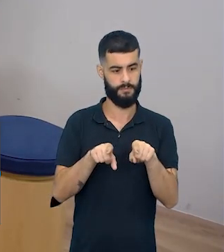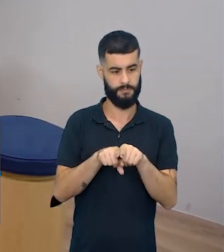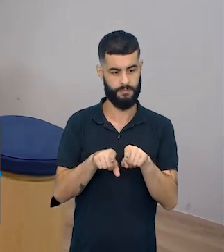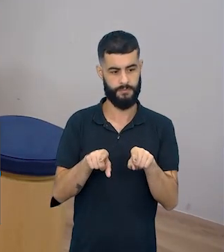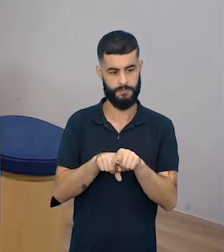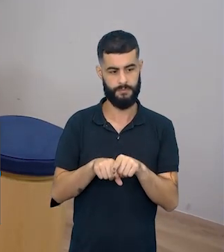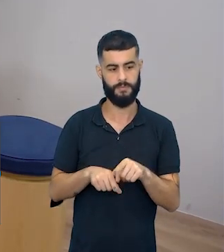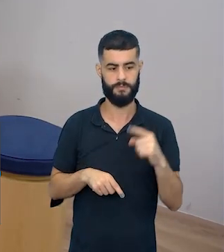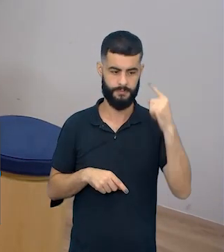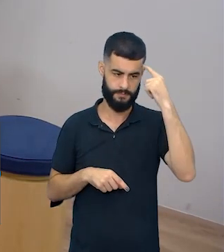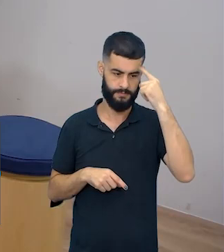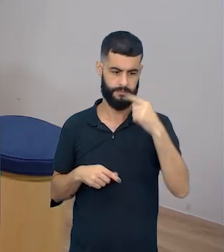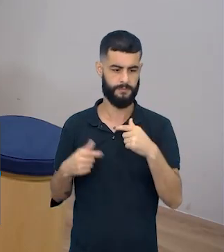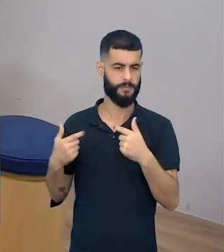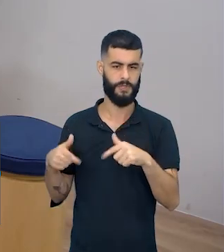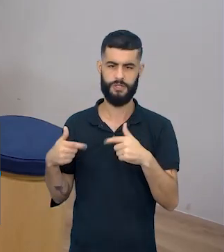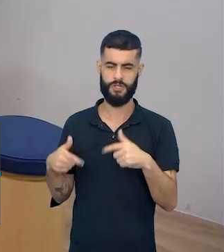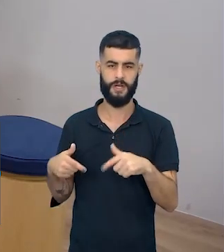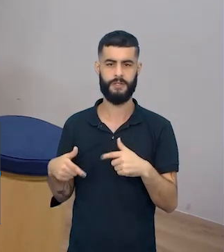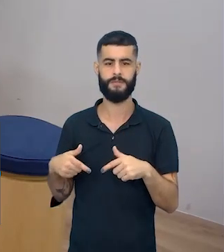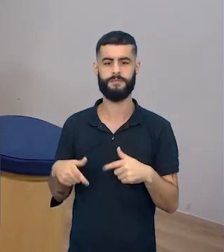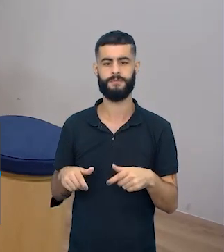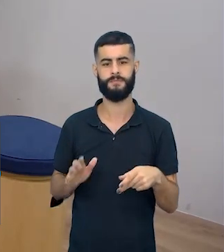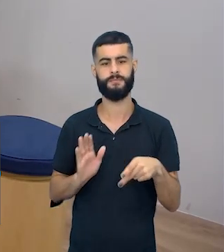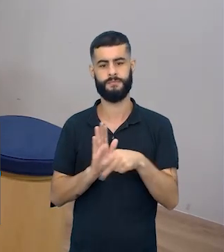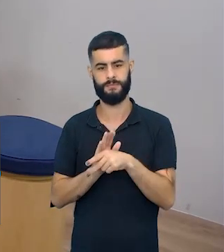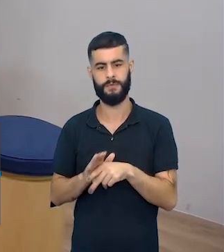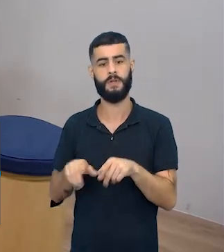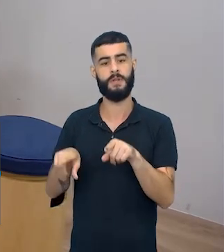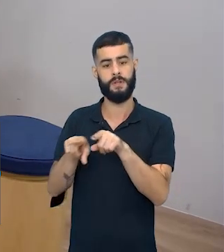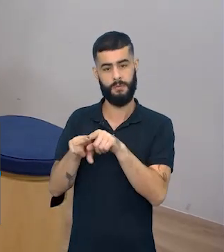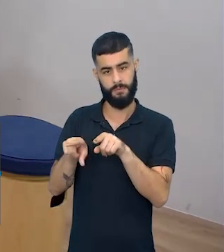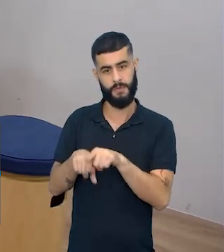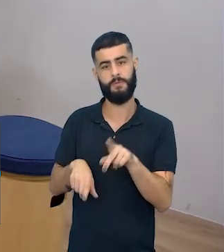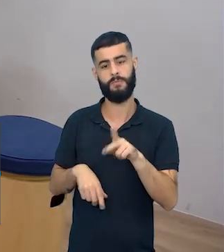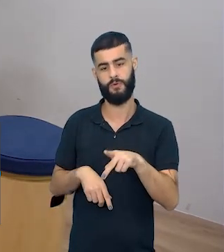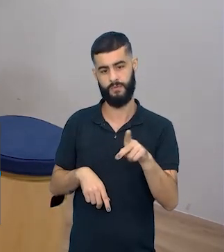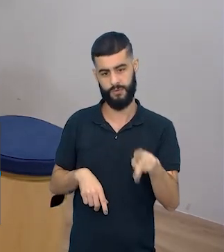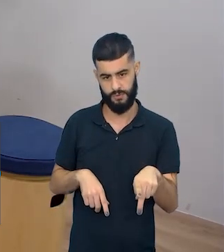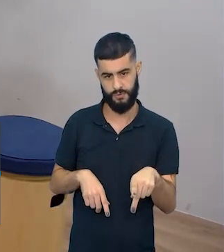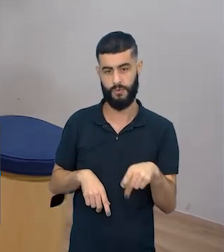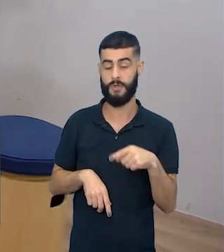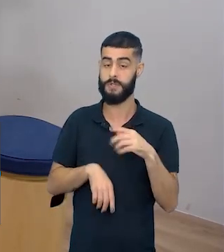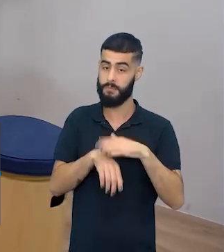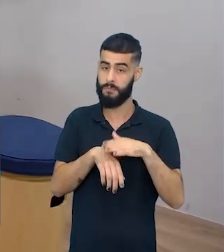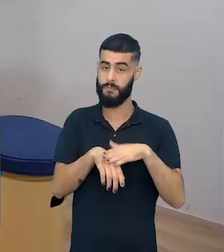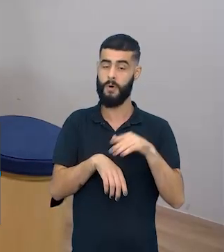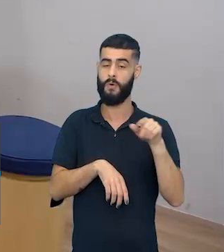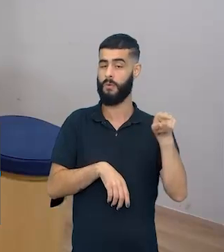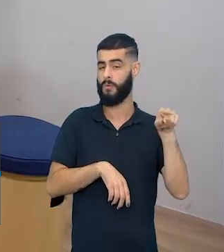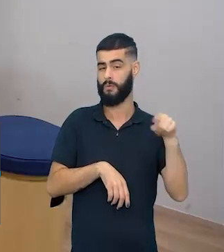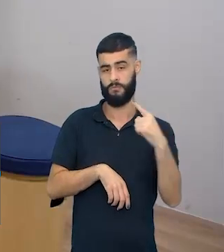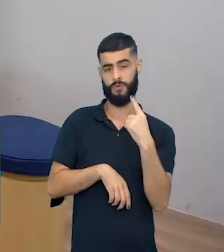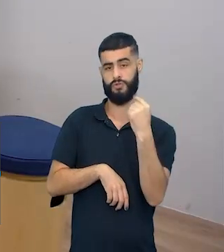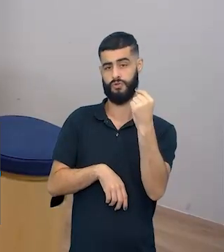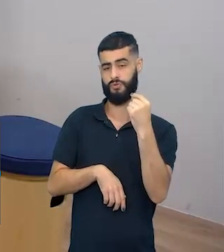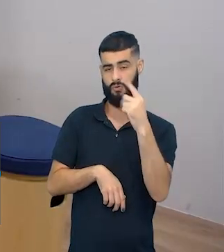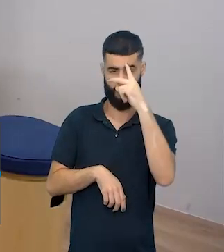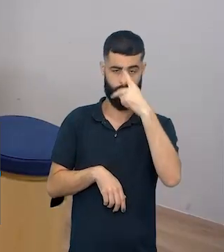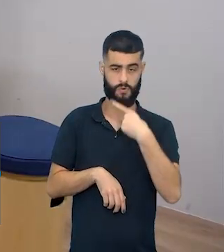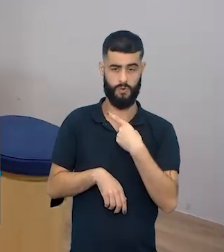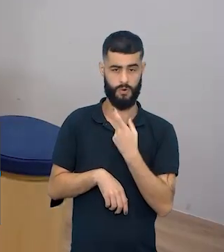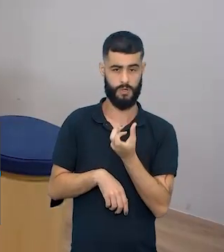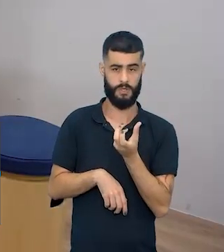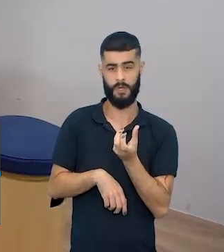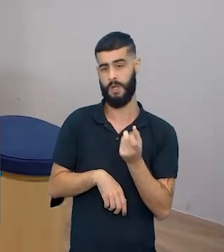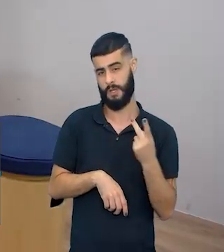nosso trabalho, seja como professores, mas seja também no projeto de vida que o aluno vai escolher para ele. Teve uma questão que apareceu no chat